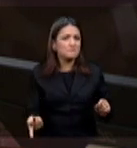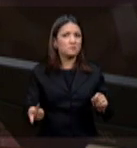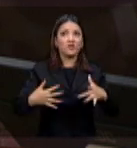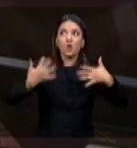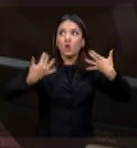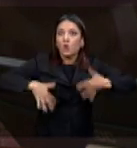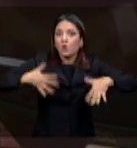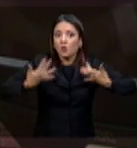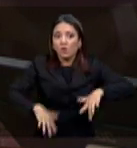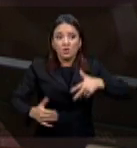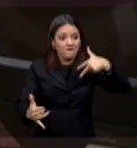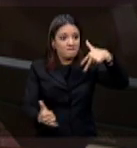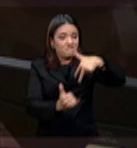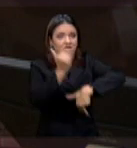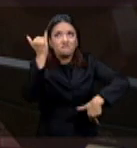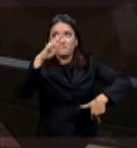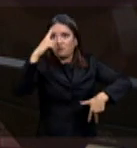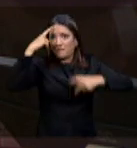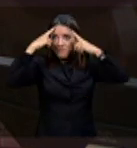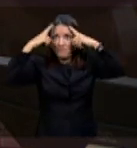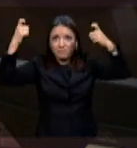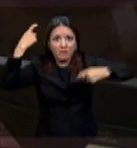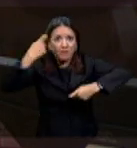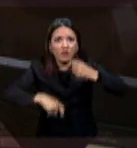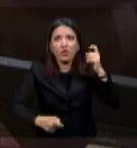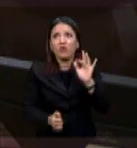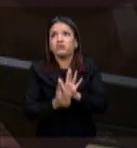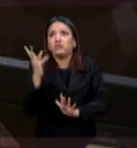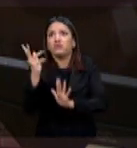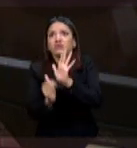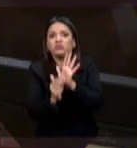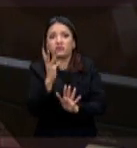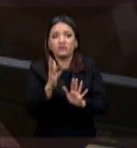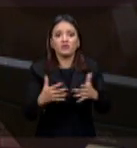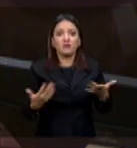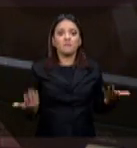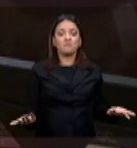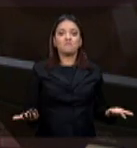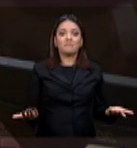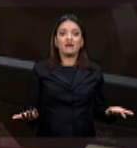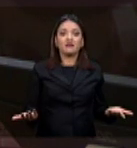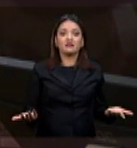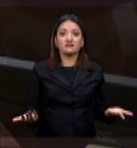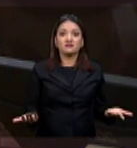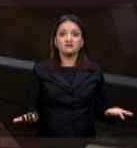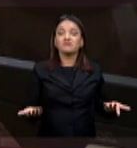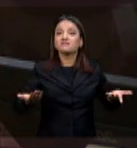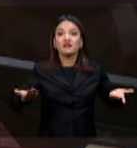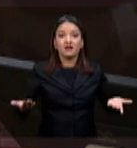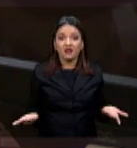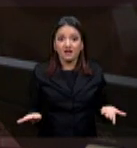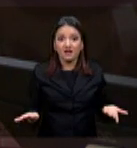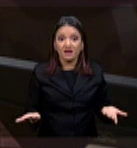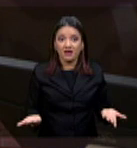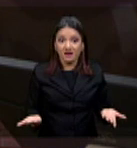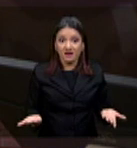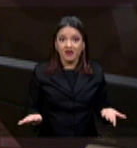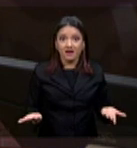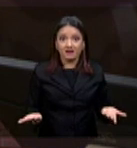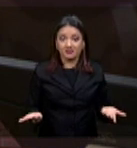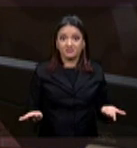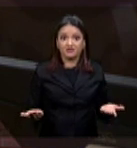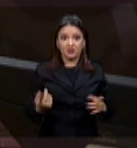enormes de vítimas de violência sexual. E onde que estão esses abusadores? Onde que eles estão? Porque, na